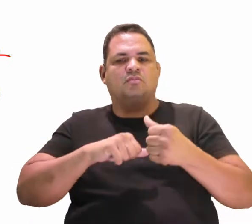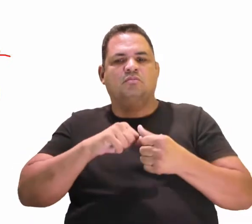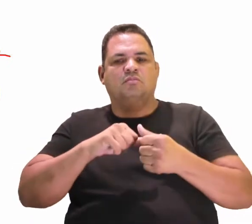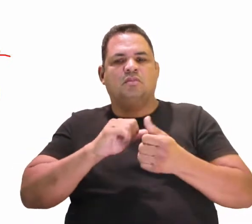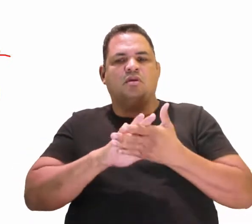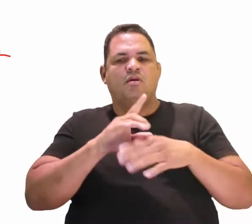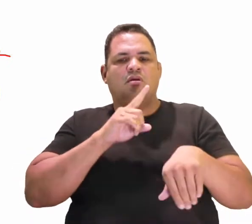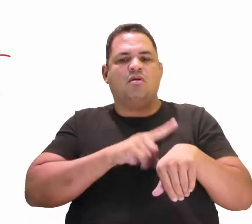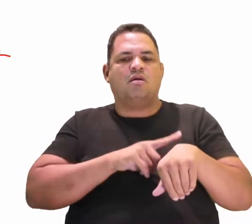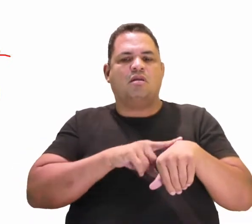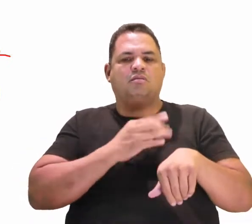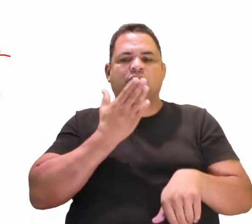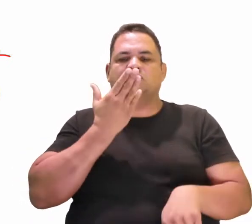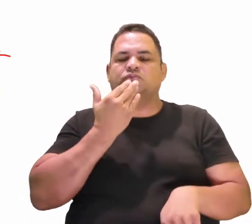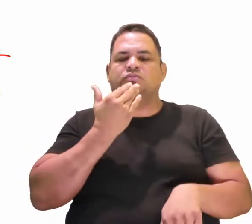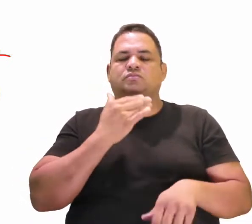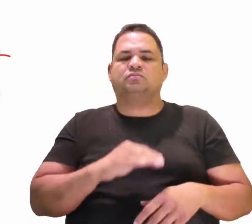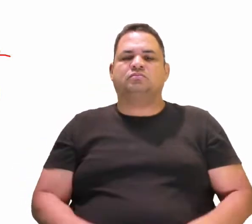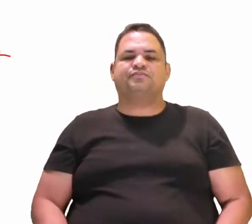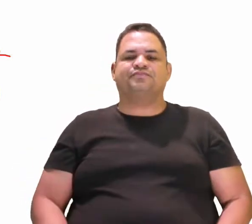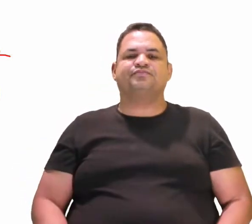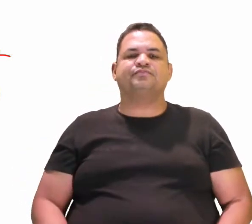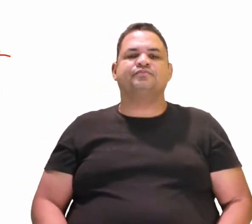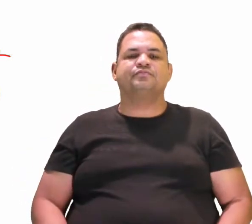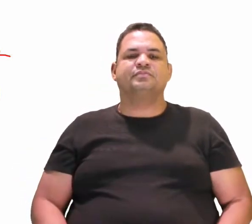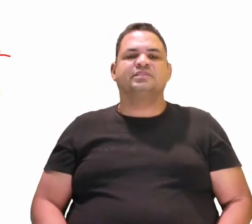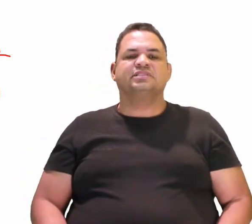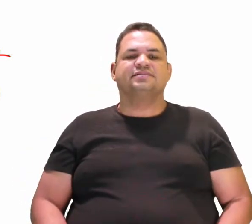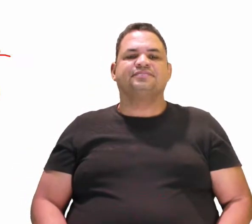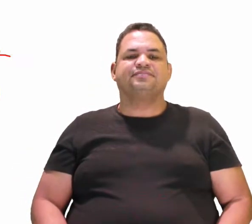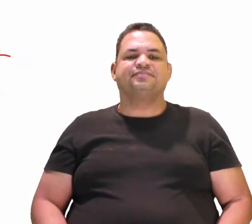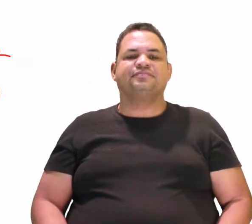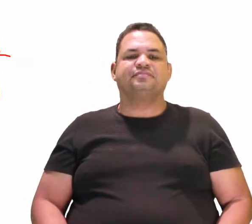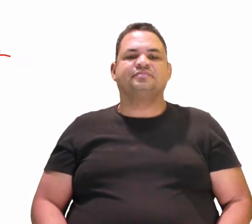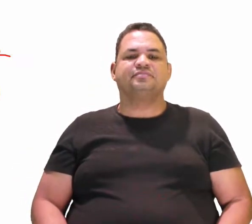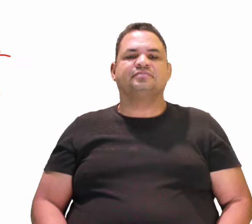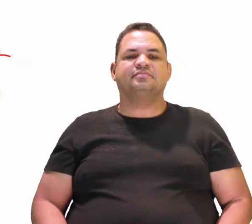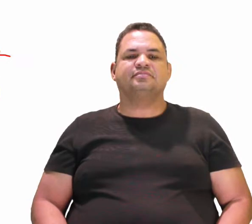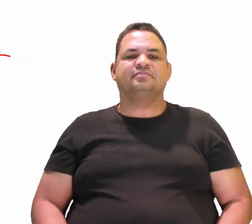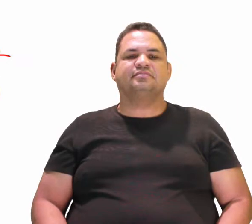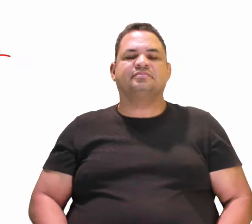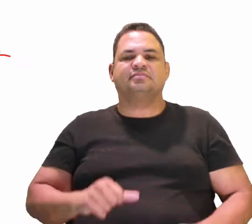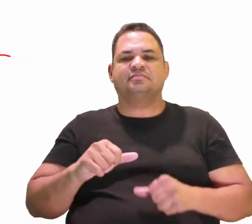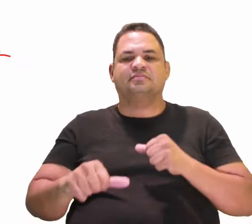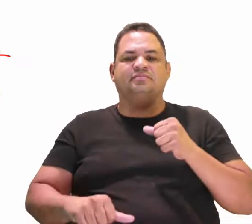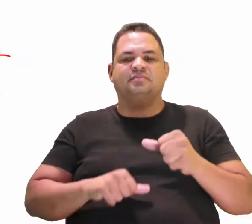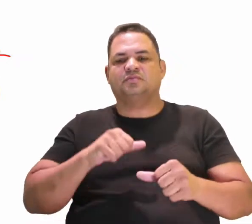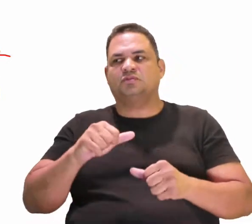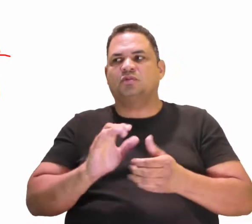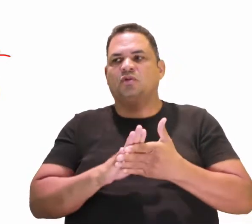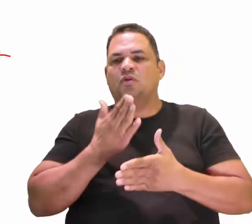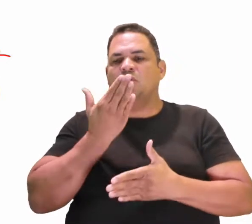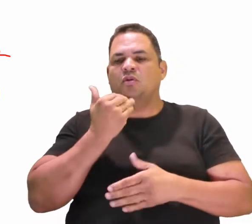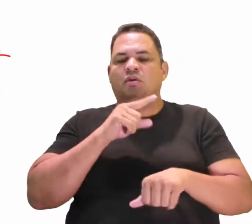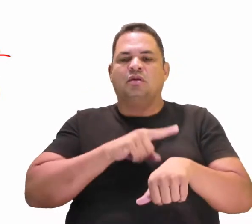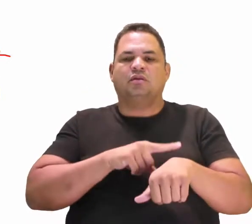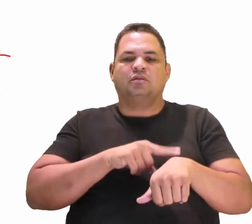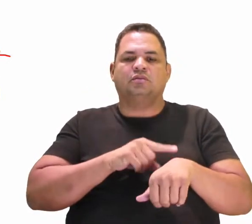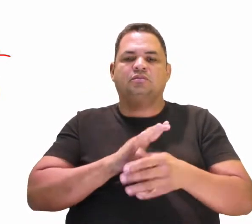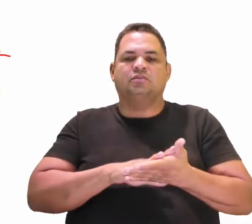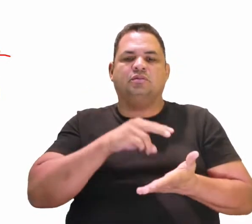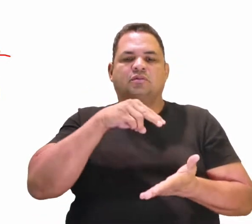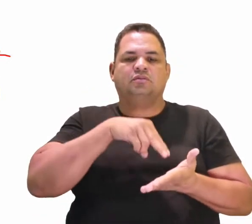como teacher, não vou me negar, eu skip meals a lot, eu pulo muitas refeições mesmo. Breakfast, por exemplo, café da